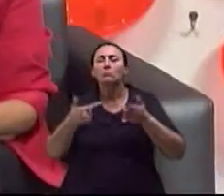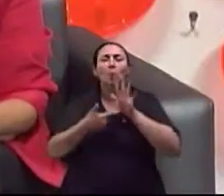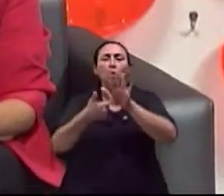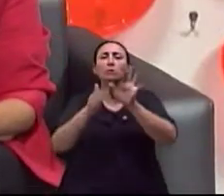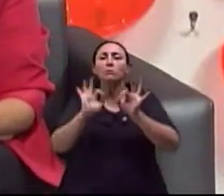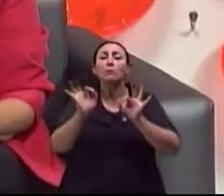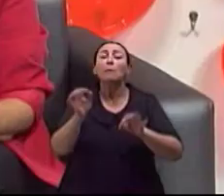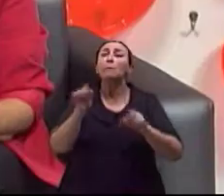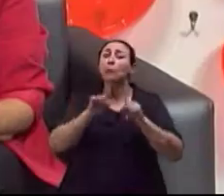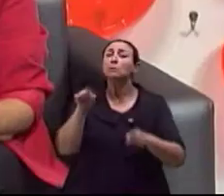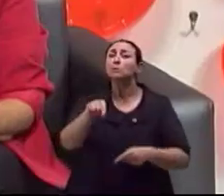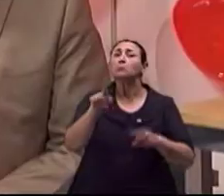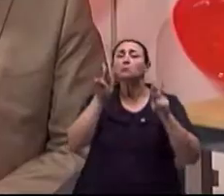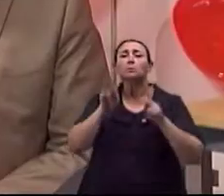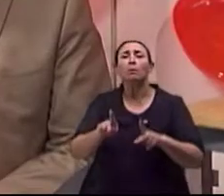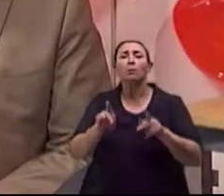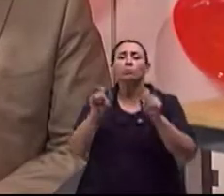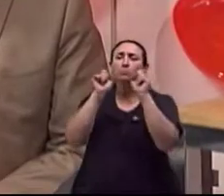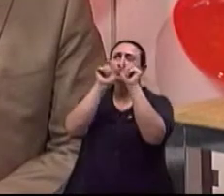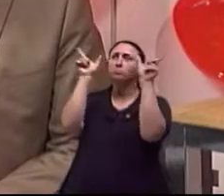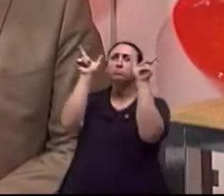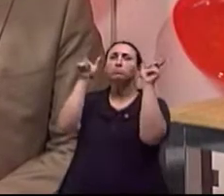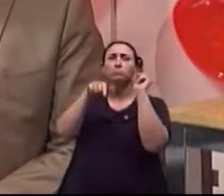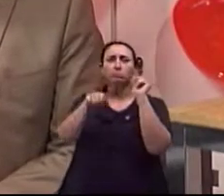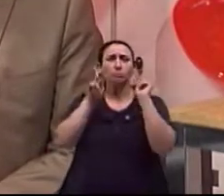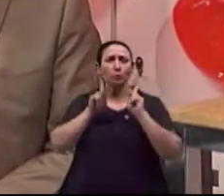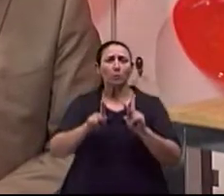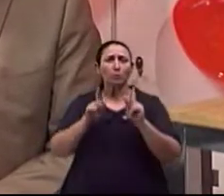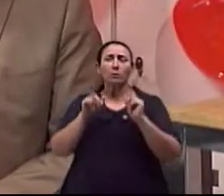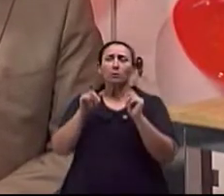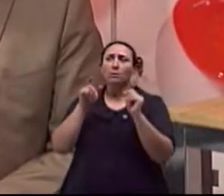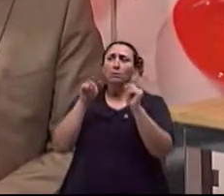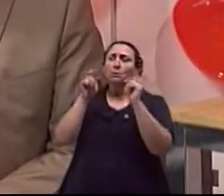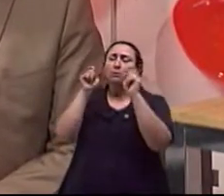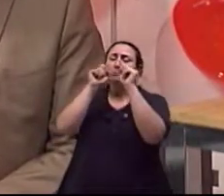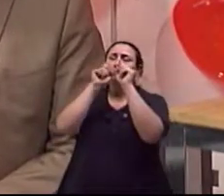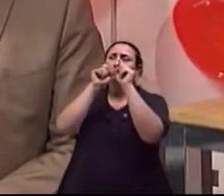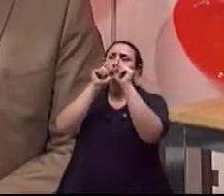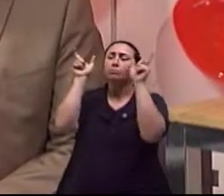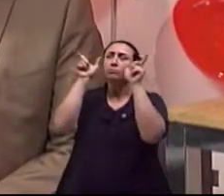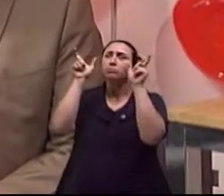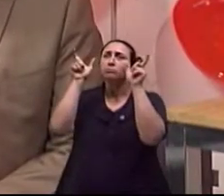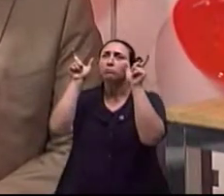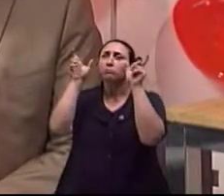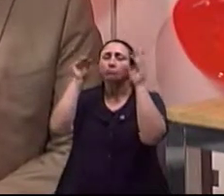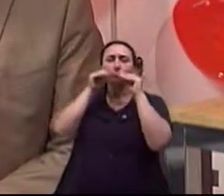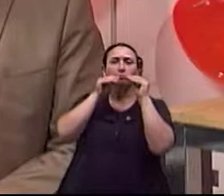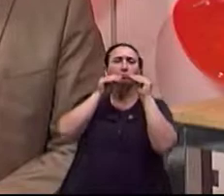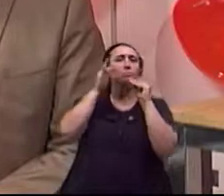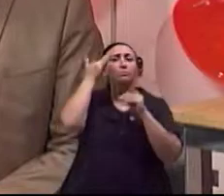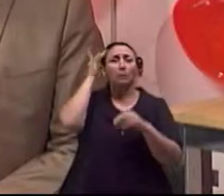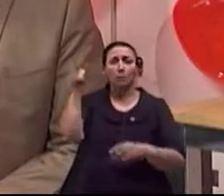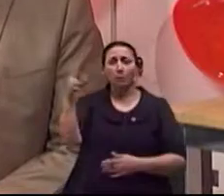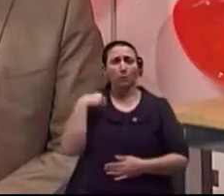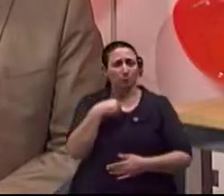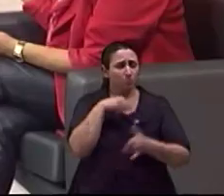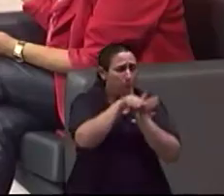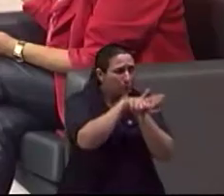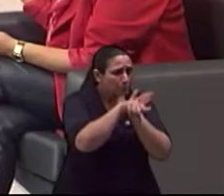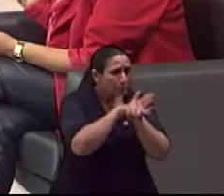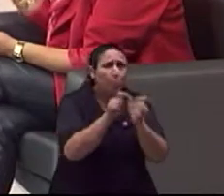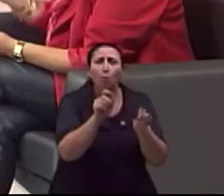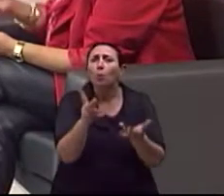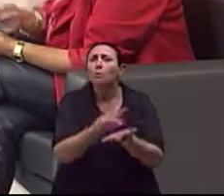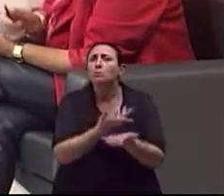Eh acordou exato exato ente e não se sabe porque ele acordou isso não fica claro não fica depois de 4ro meses